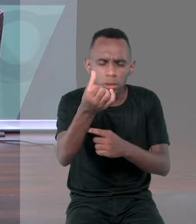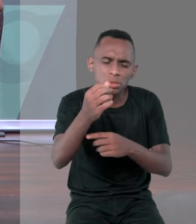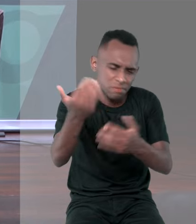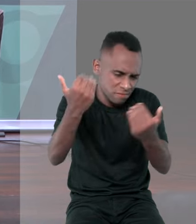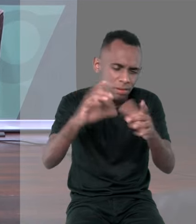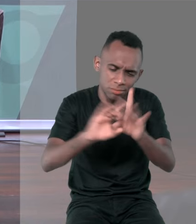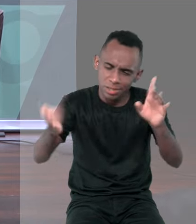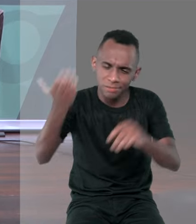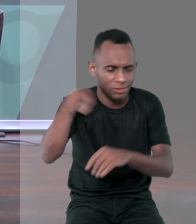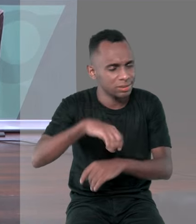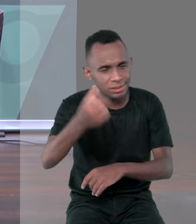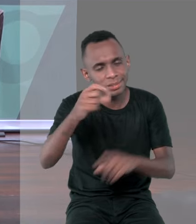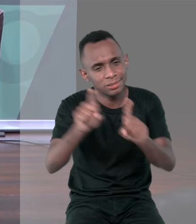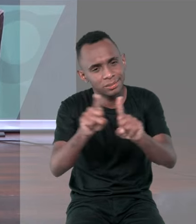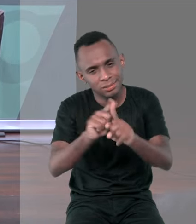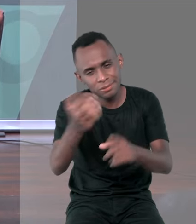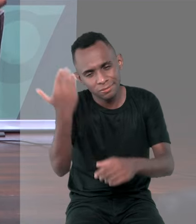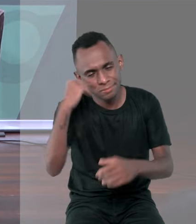É.